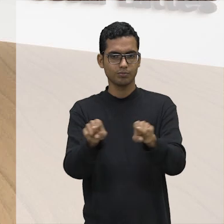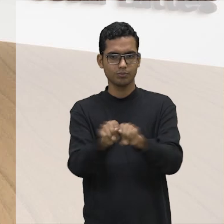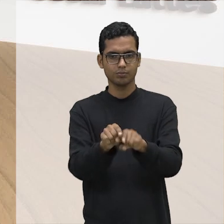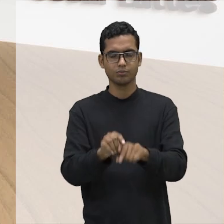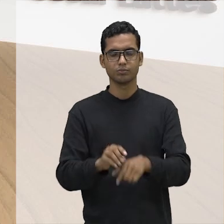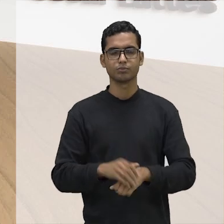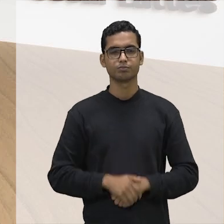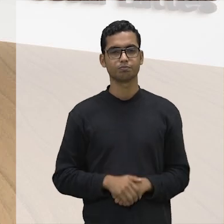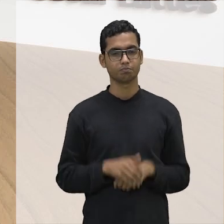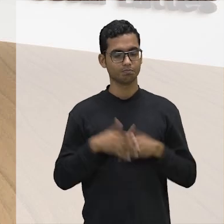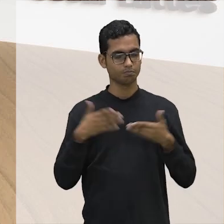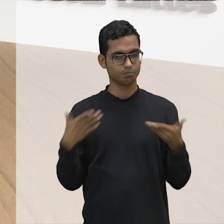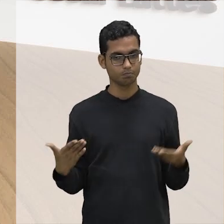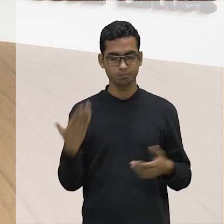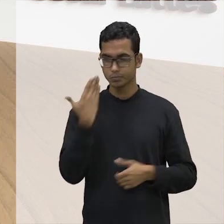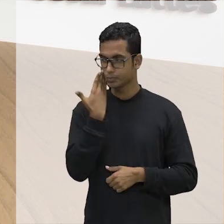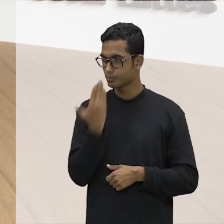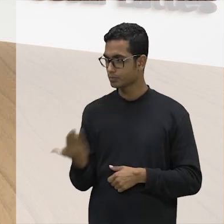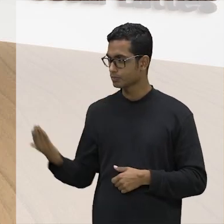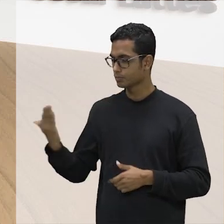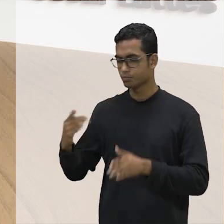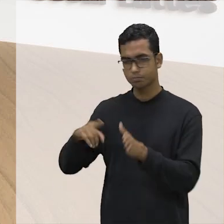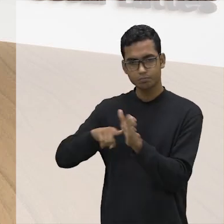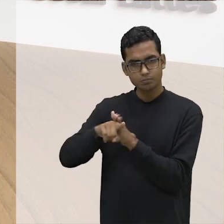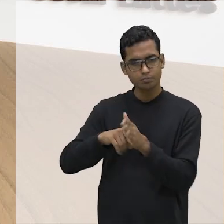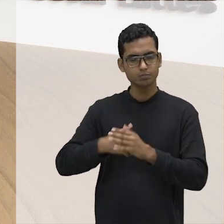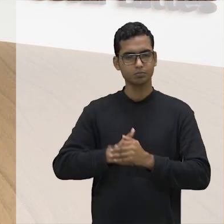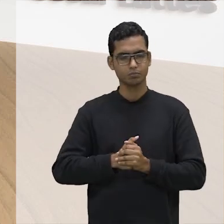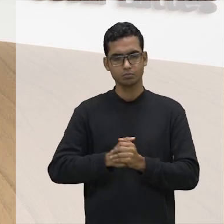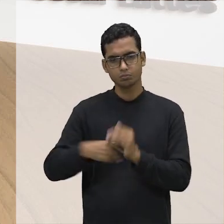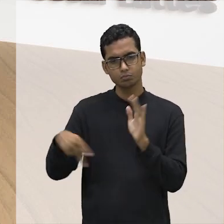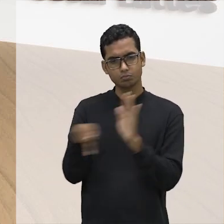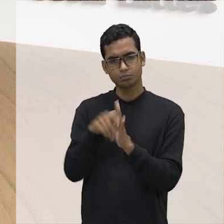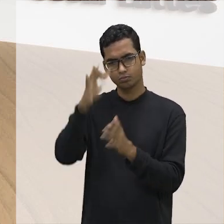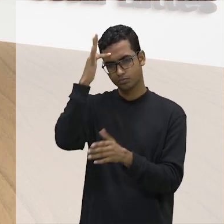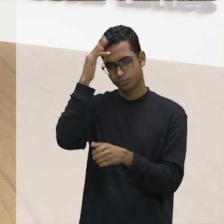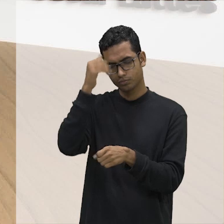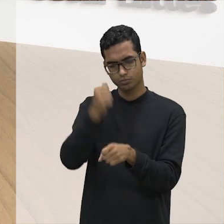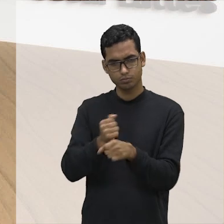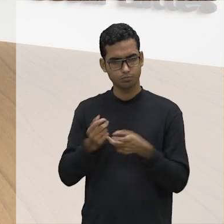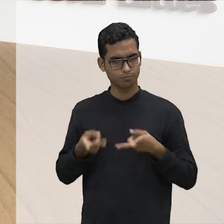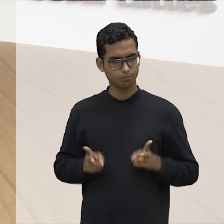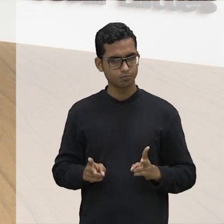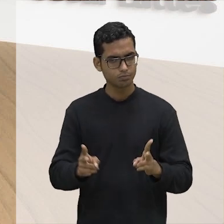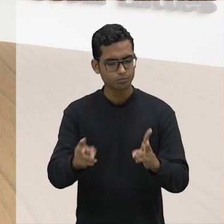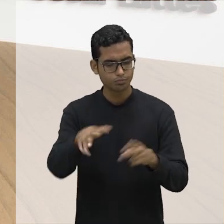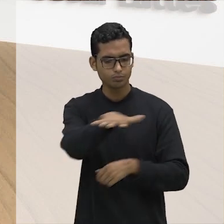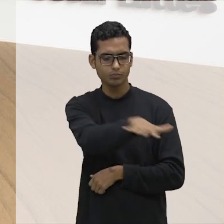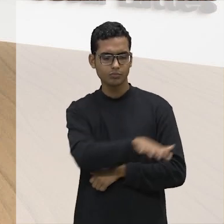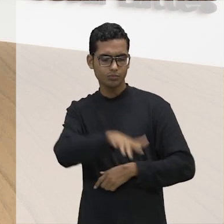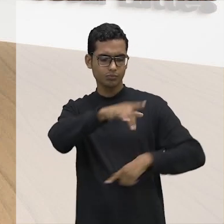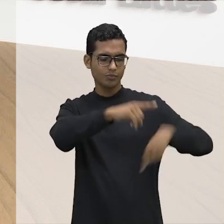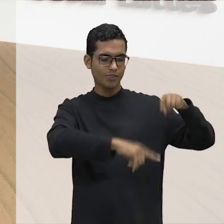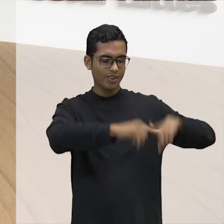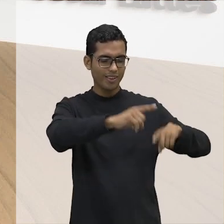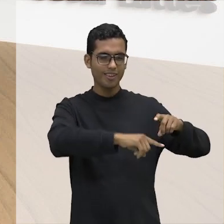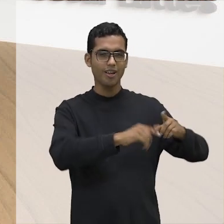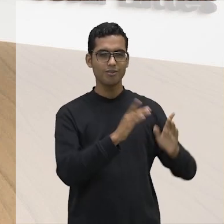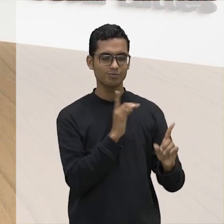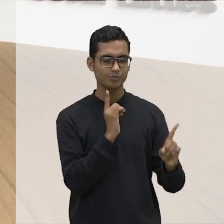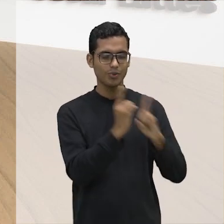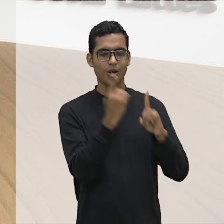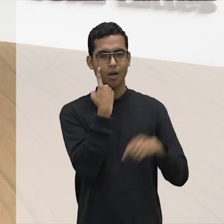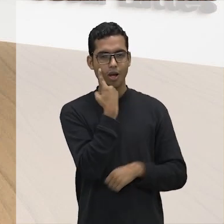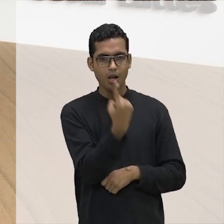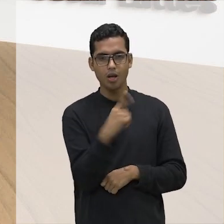Então, muito bem, aí nós vimos também que a pesquisa física ainda continua principalmente nessa área de materiais, né, para encontrar um material em que a